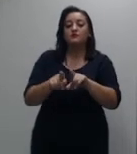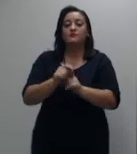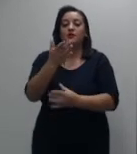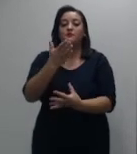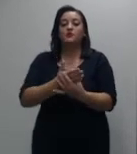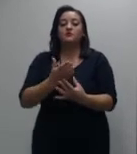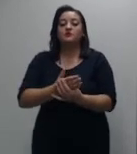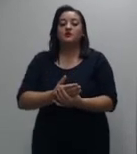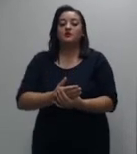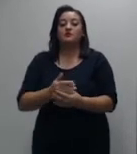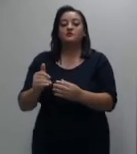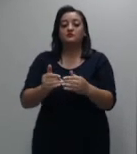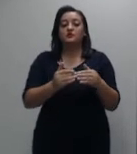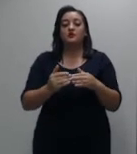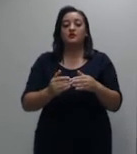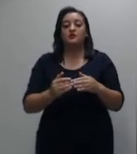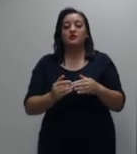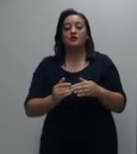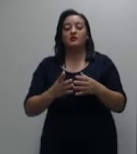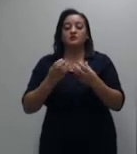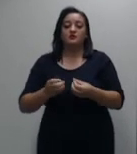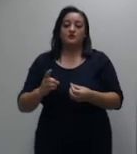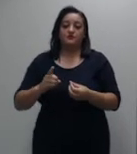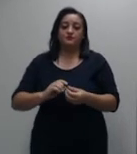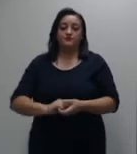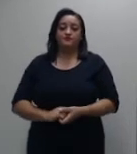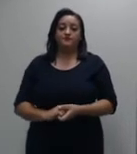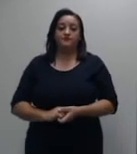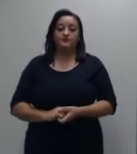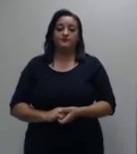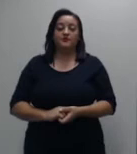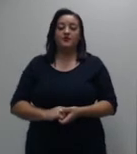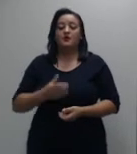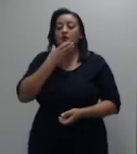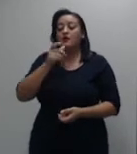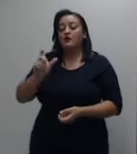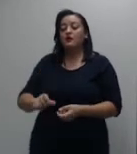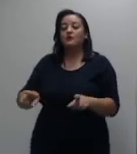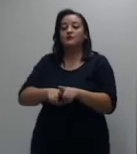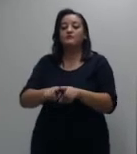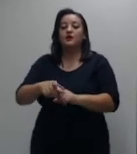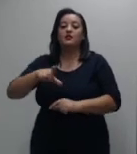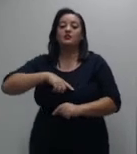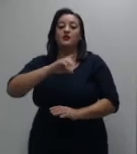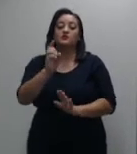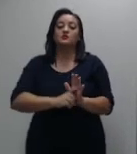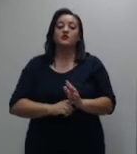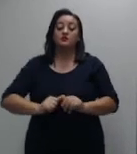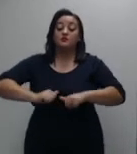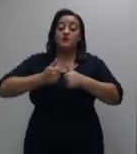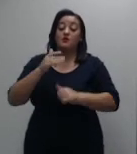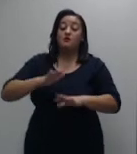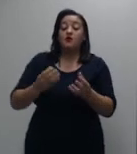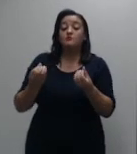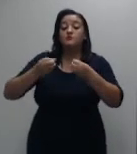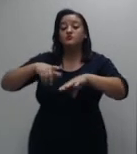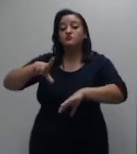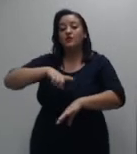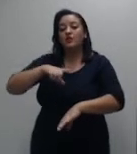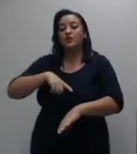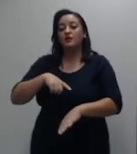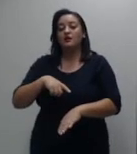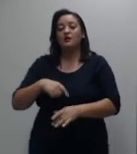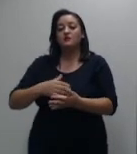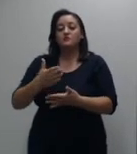voltou está indeferido de Barro também tem direito a recuperar qualquer prejuízo que ele tem atingido